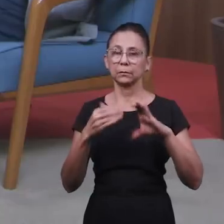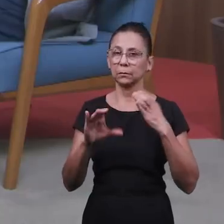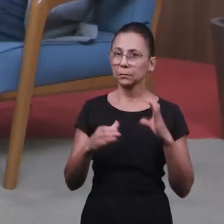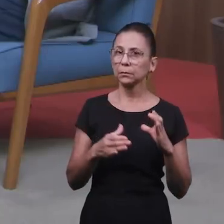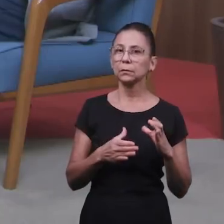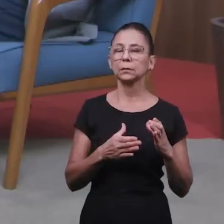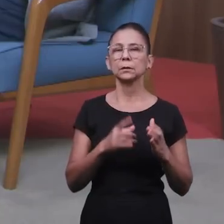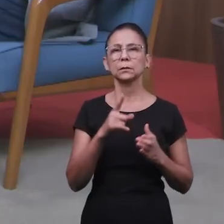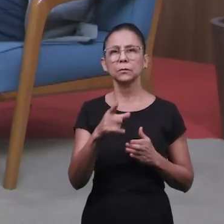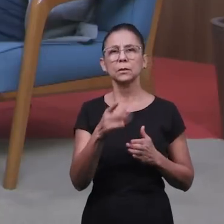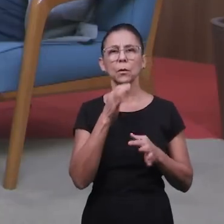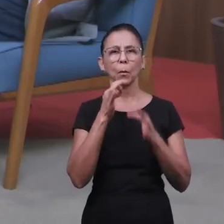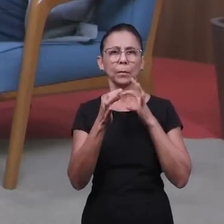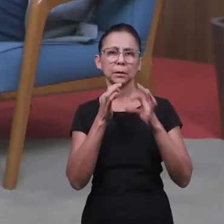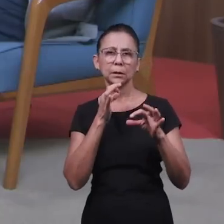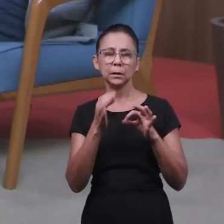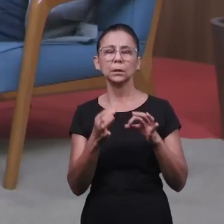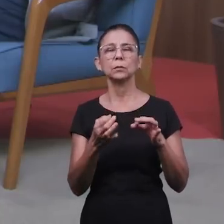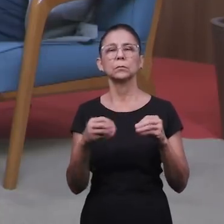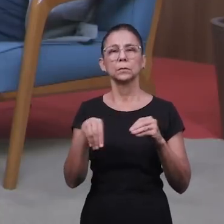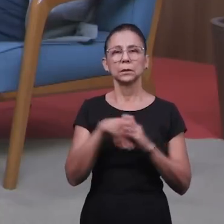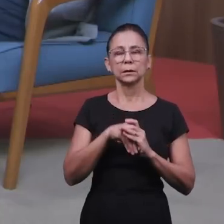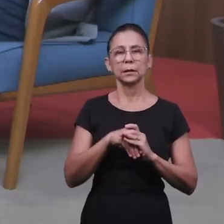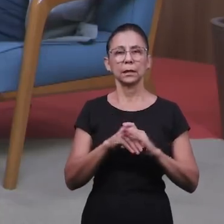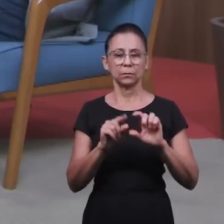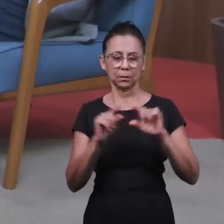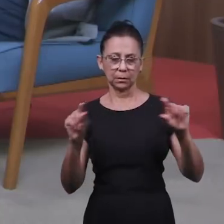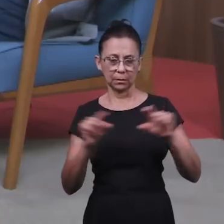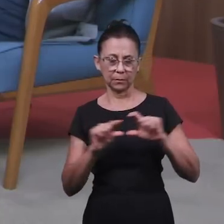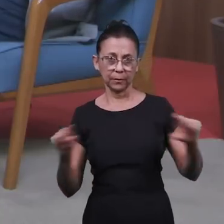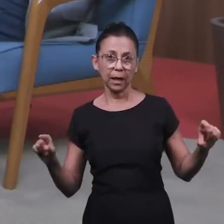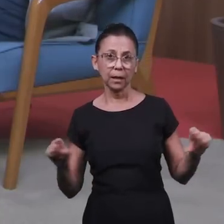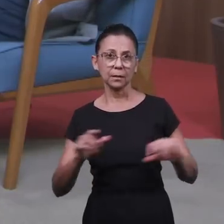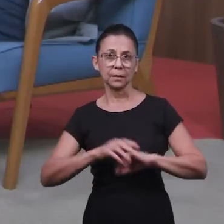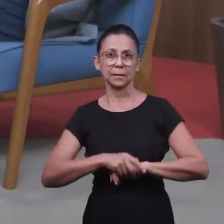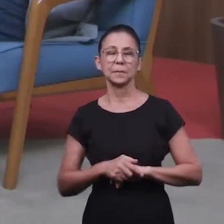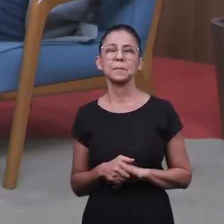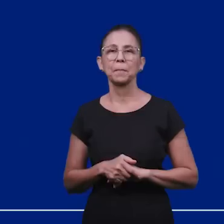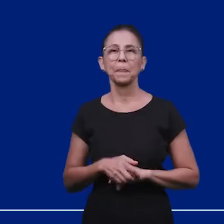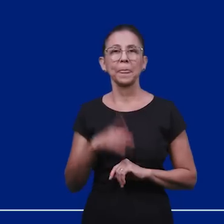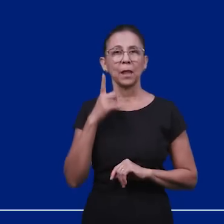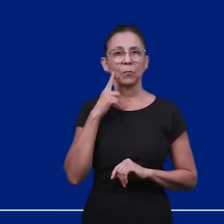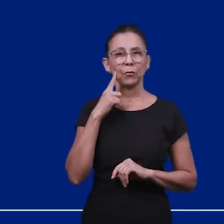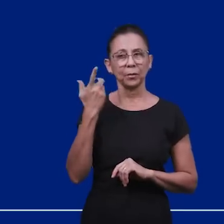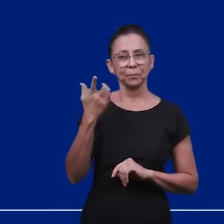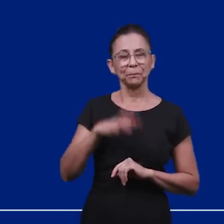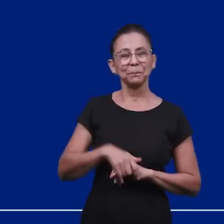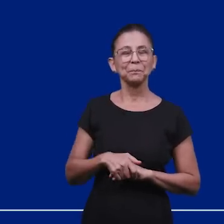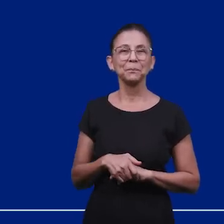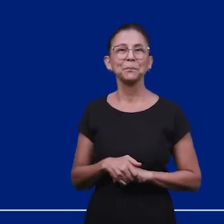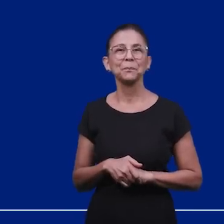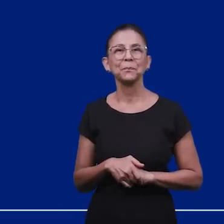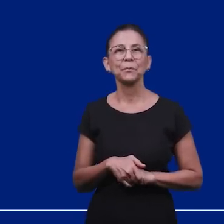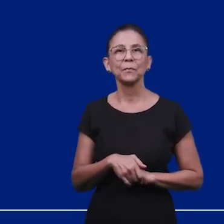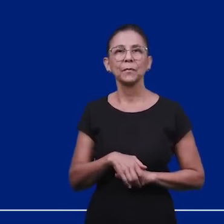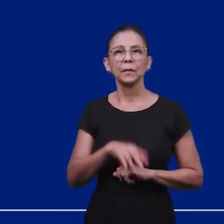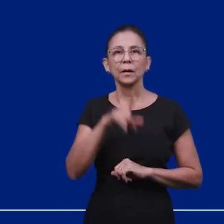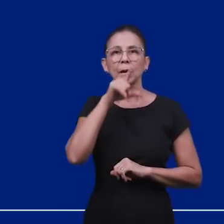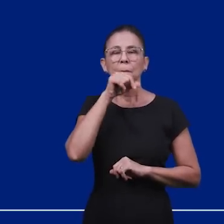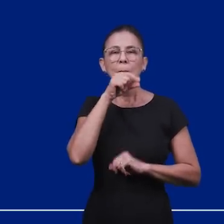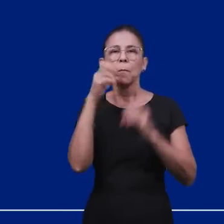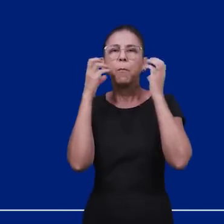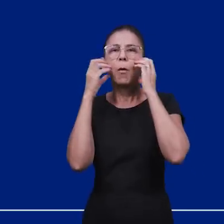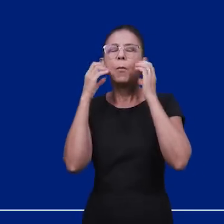expressões que estão aqui chamadas a atenção em negrito. Cantares 2,14 diz o seguinte: pomba minha que